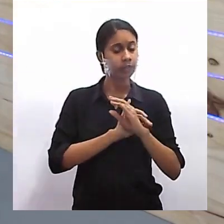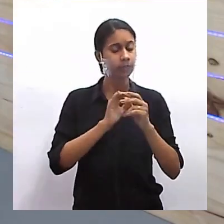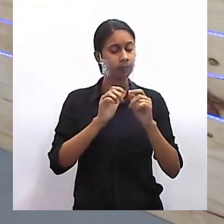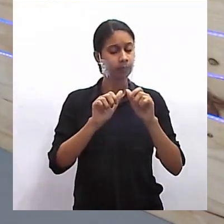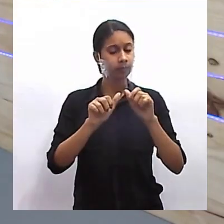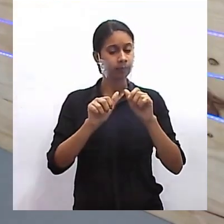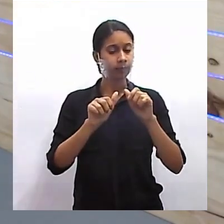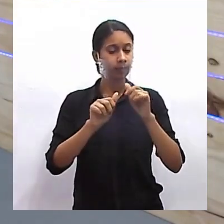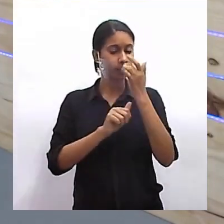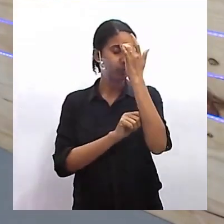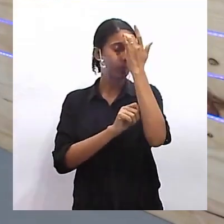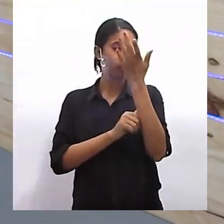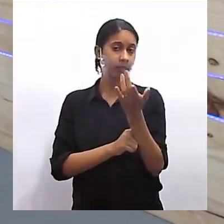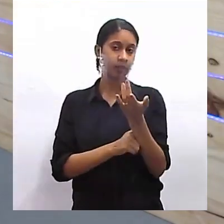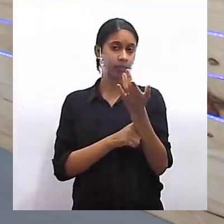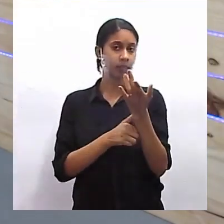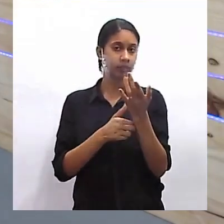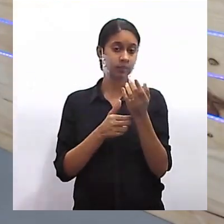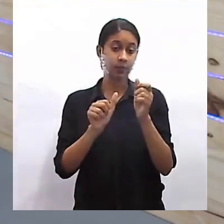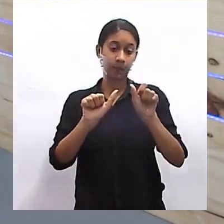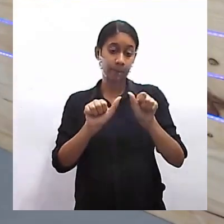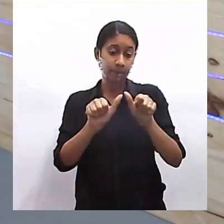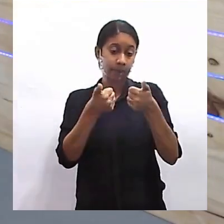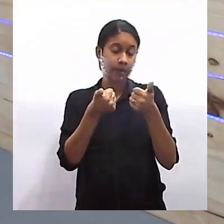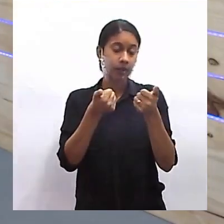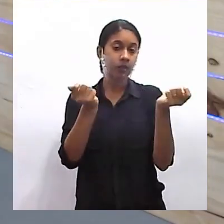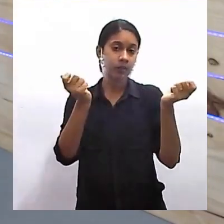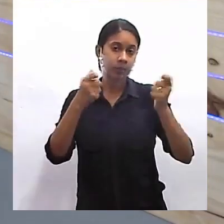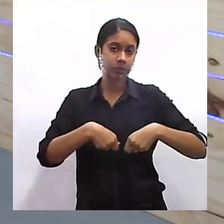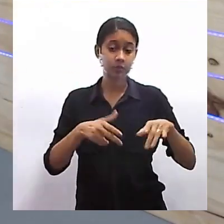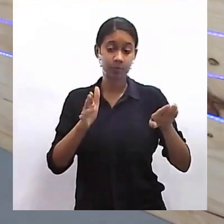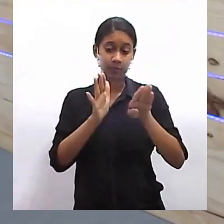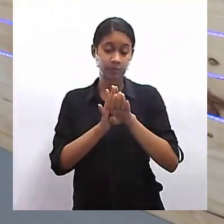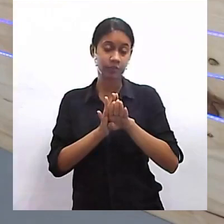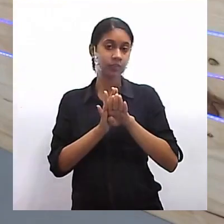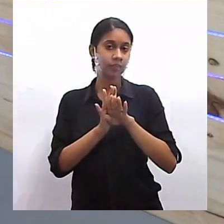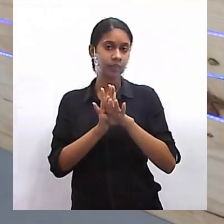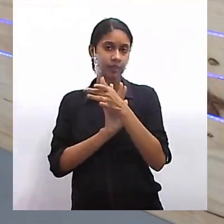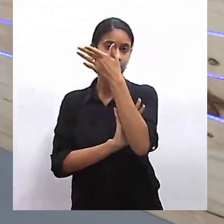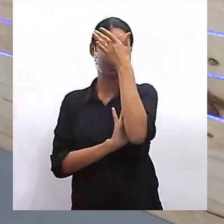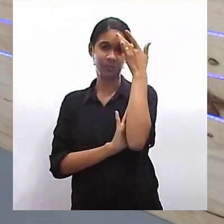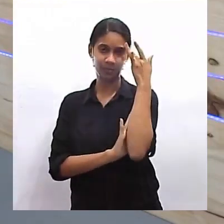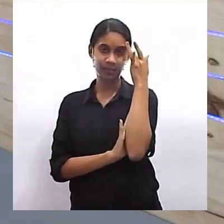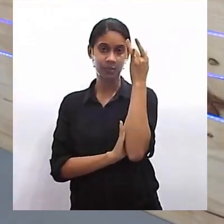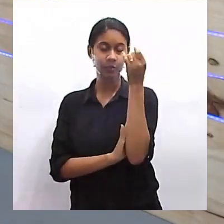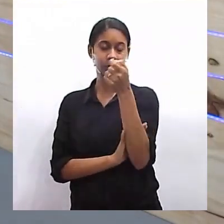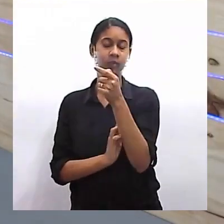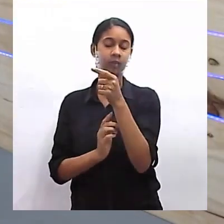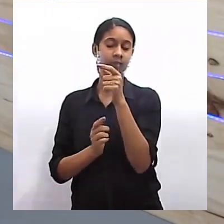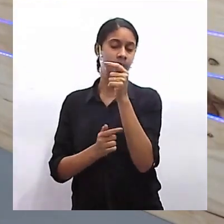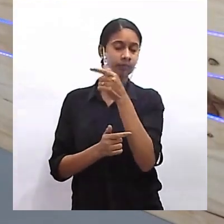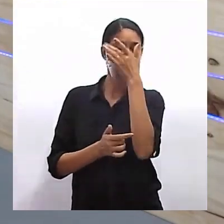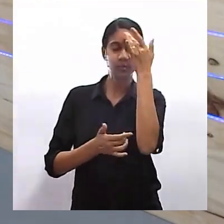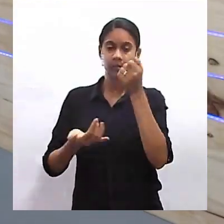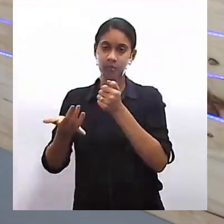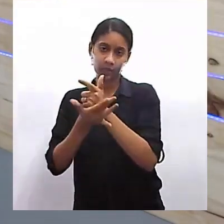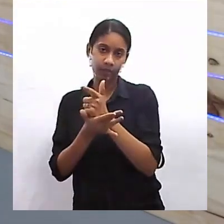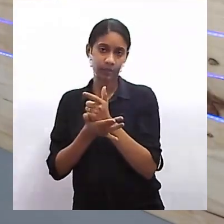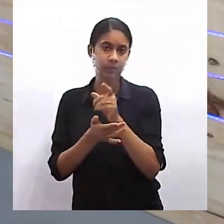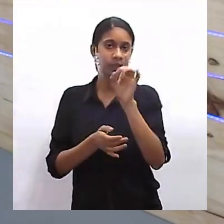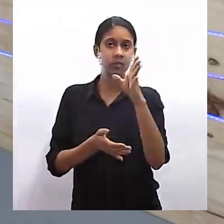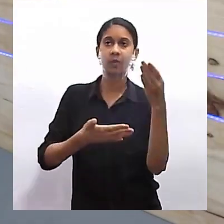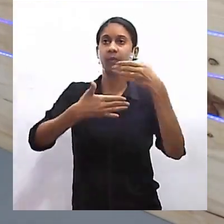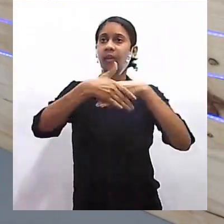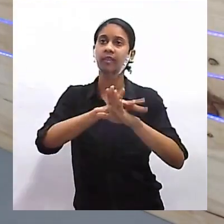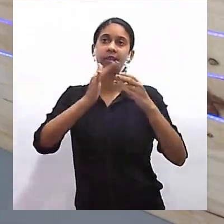para que essa carga ela chegue intacta no cliente. Então, o carregamento não é se só carregar a carga